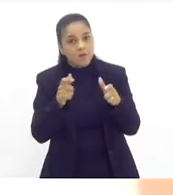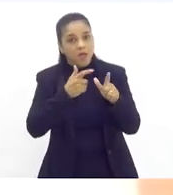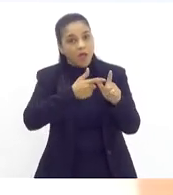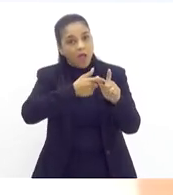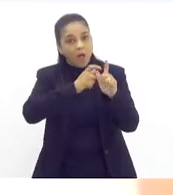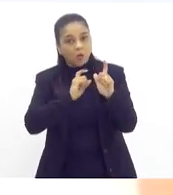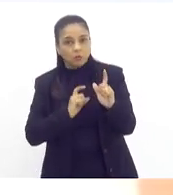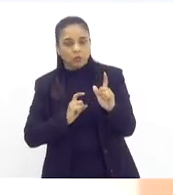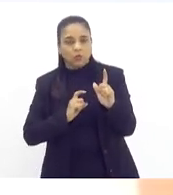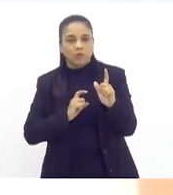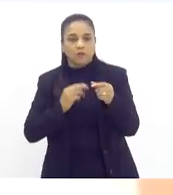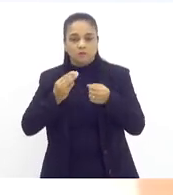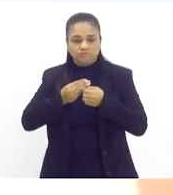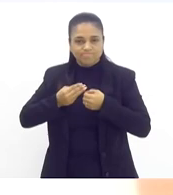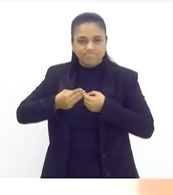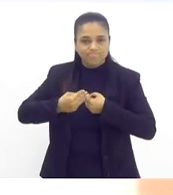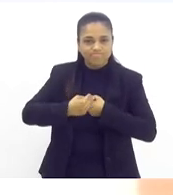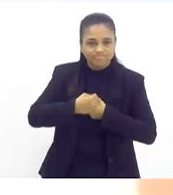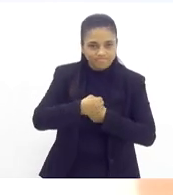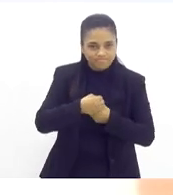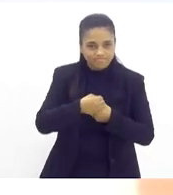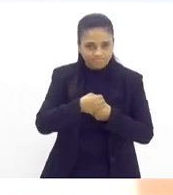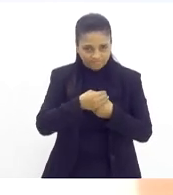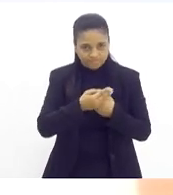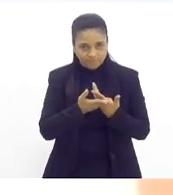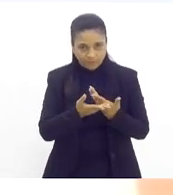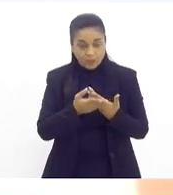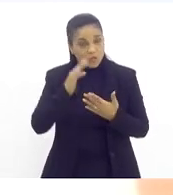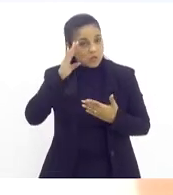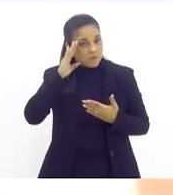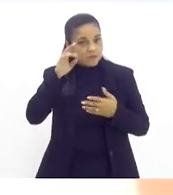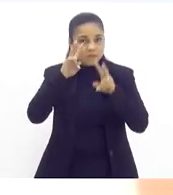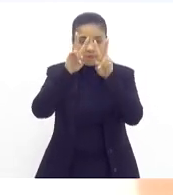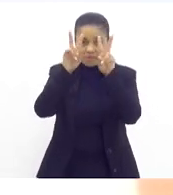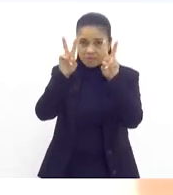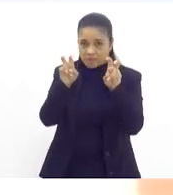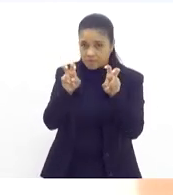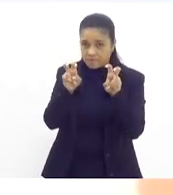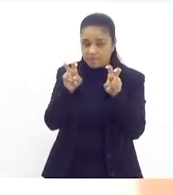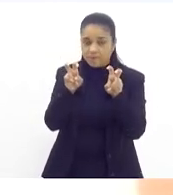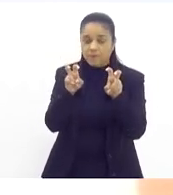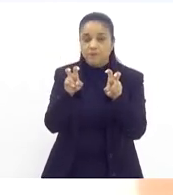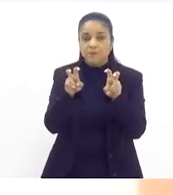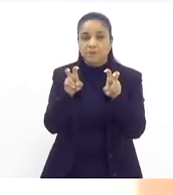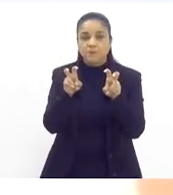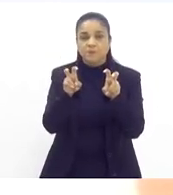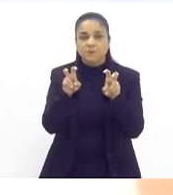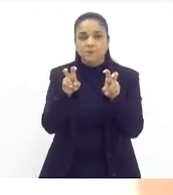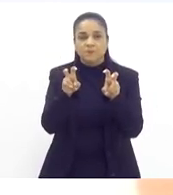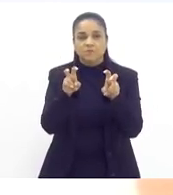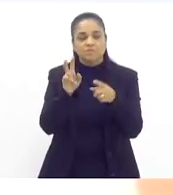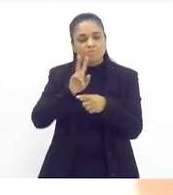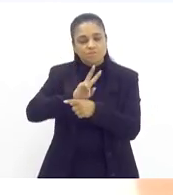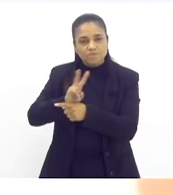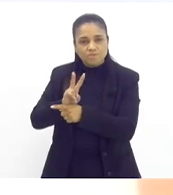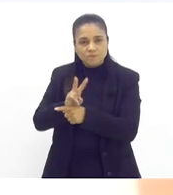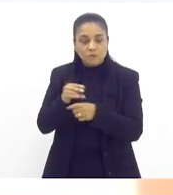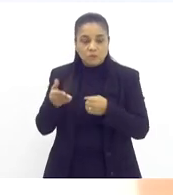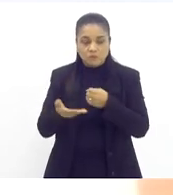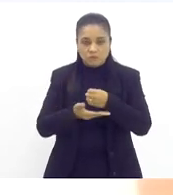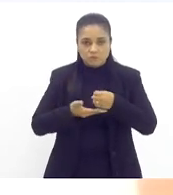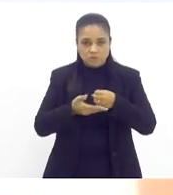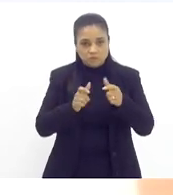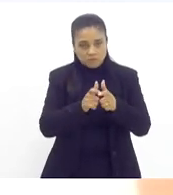entes federados. E um dos temas principais da questão da preservação e ampliação